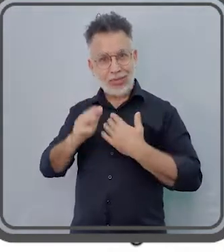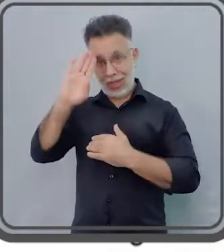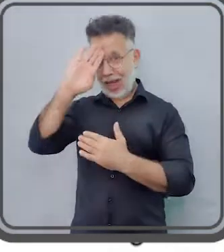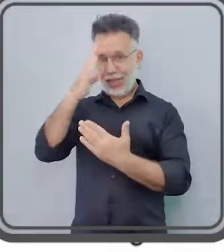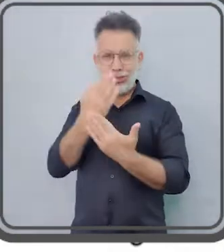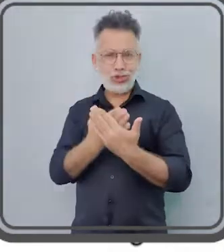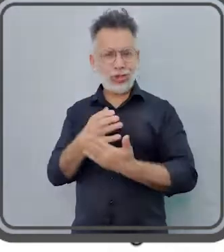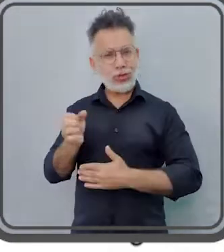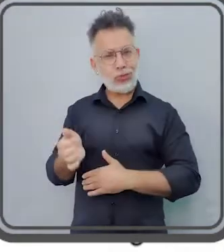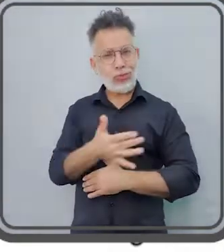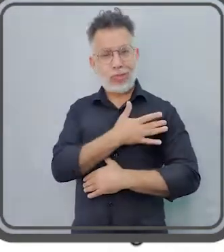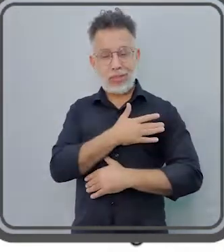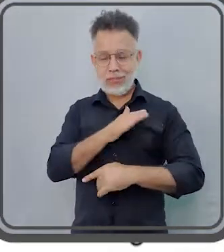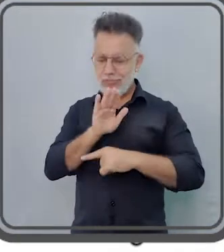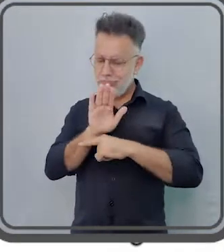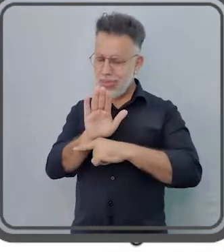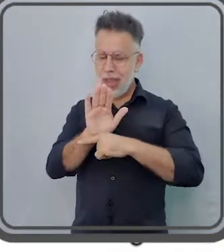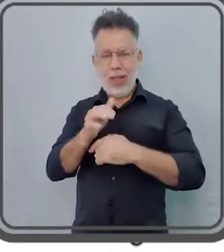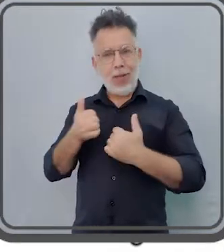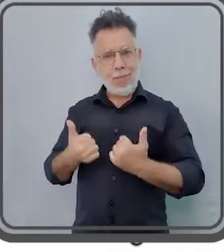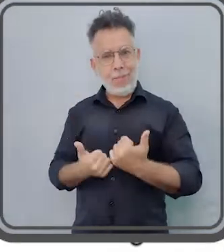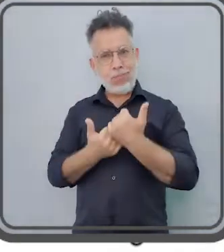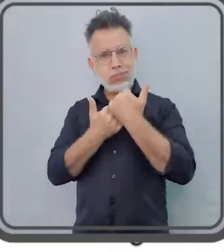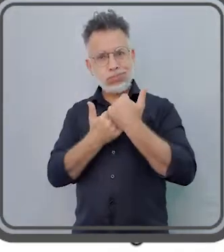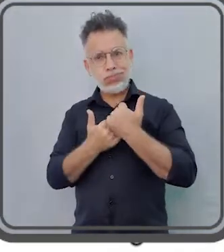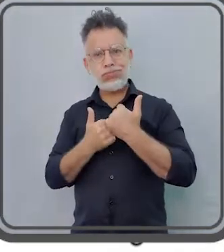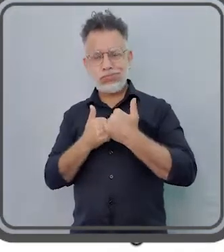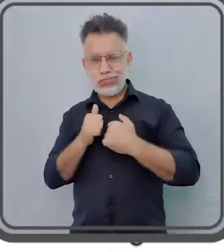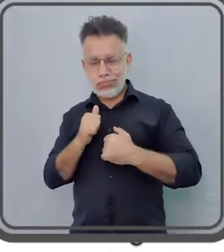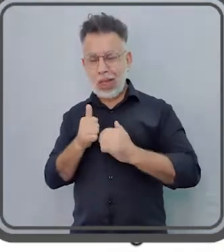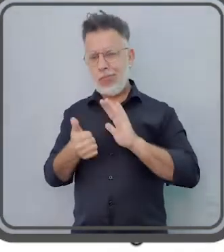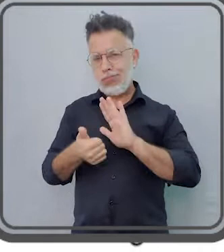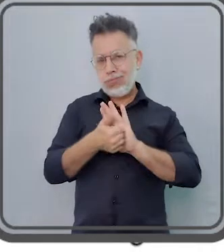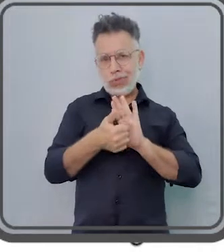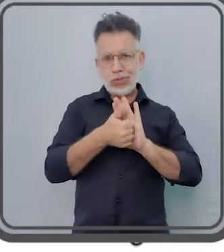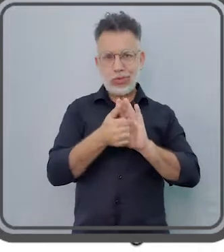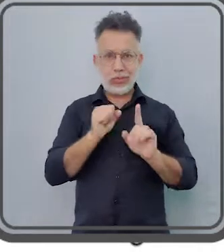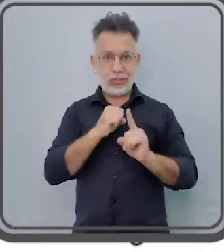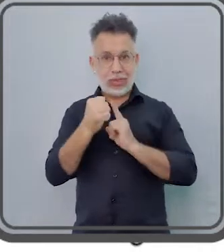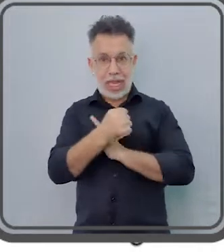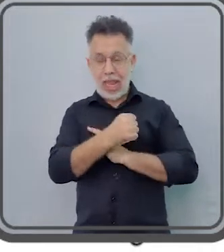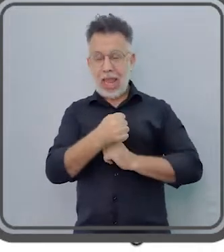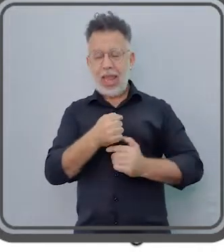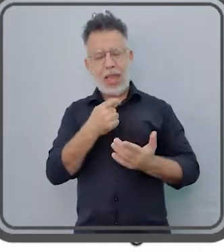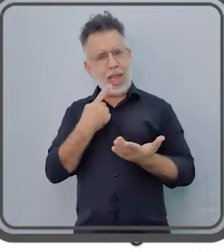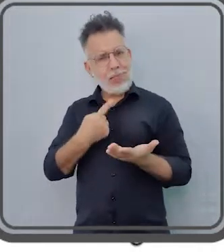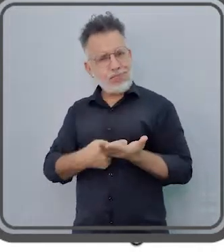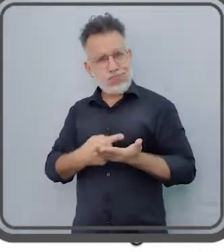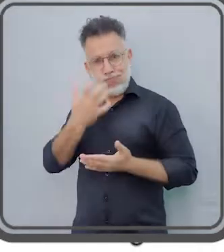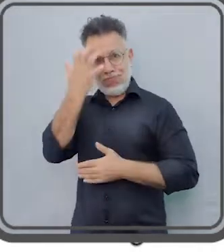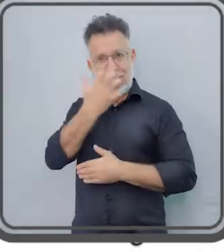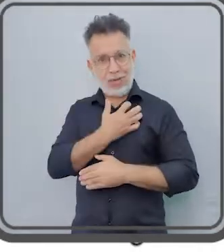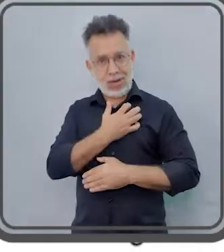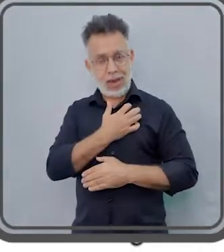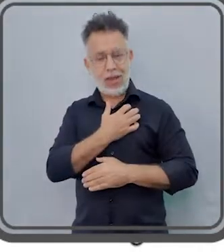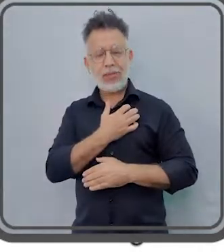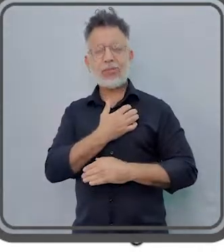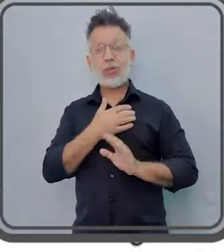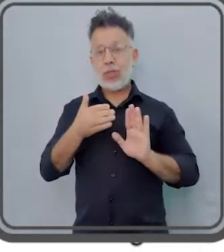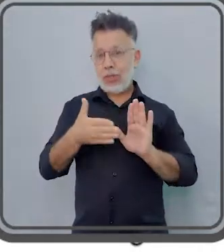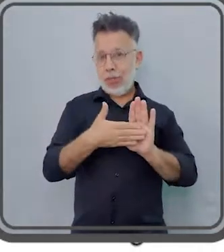que acredita em inovações que geram impacto positivo na sociedade e é comprometida com esse propósito, fundou a FIO, que é a primeira